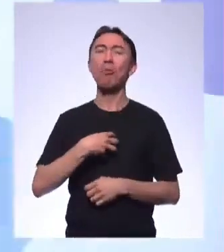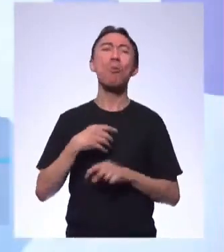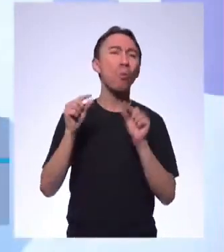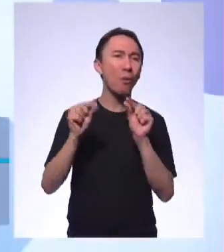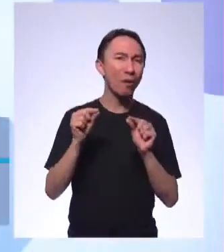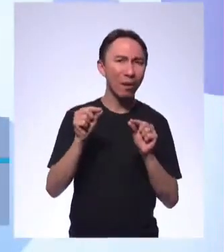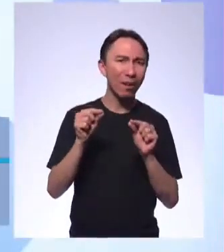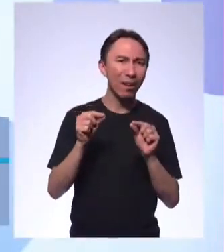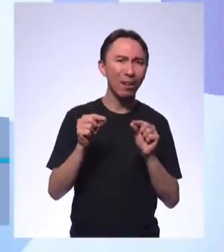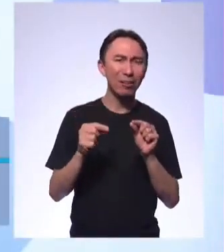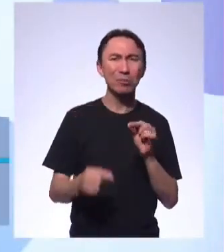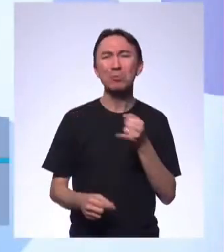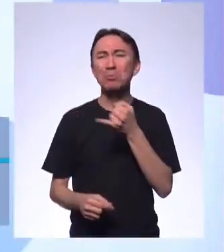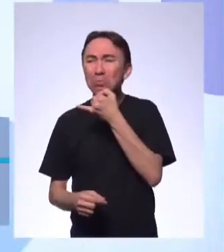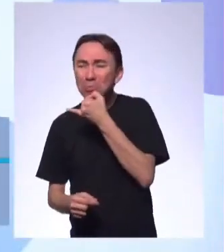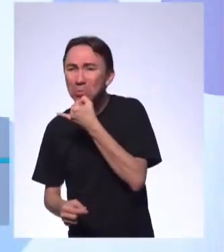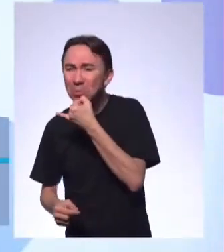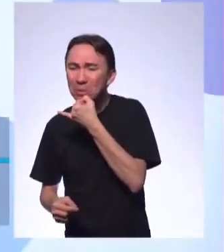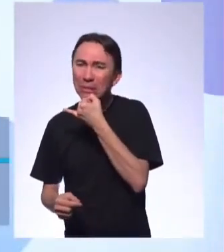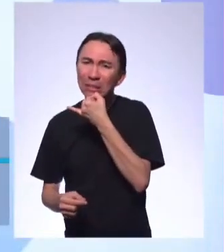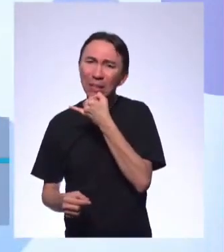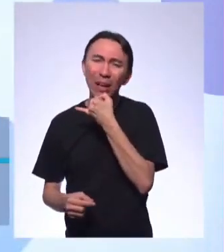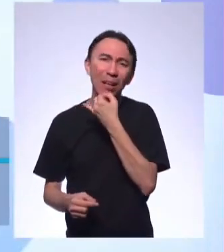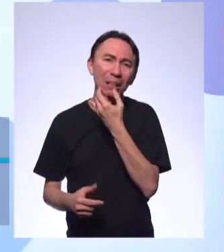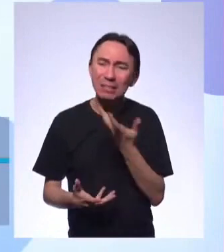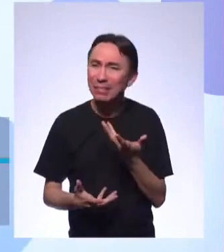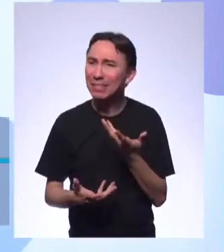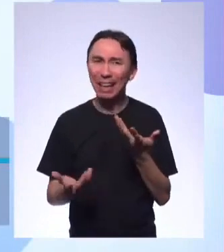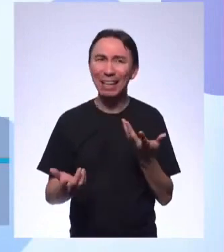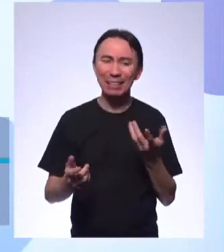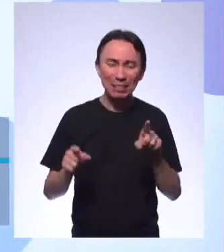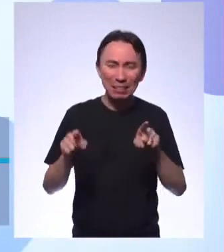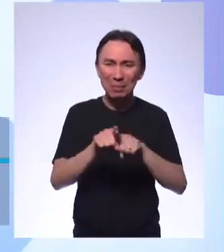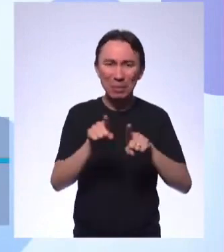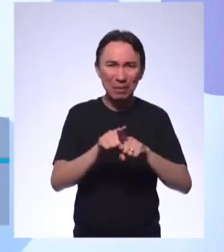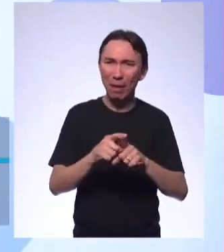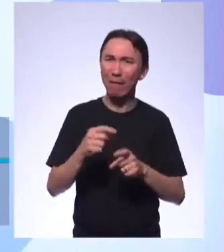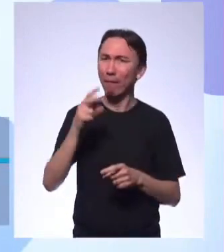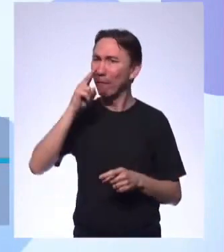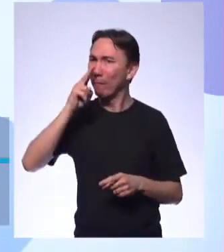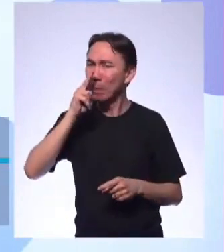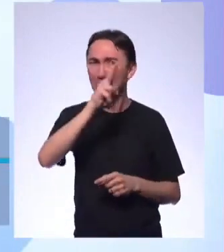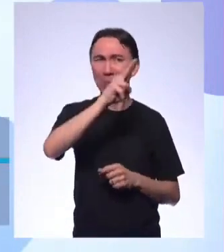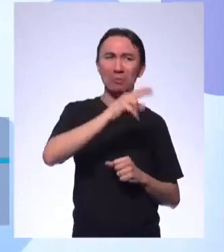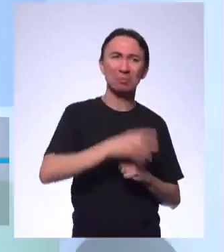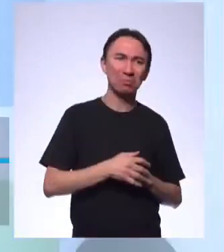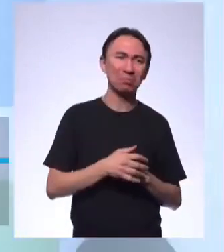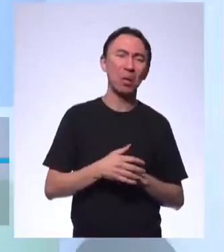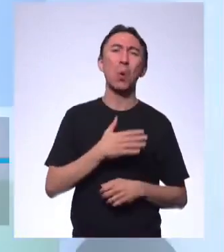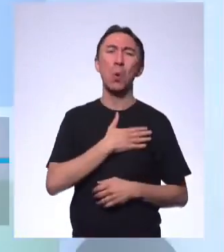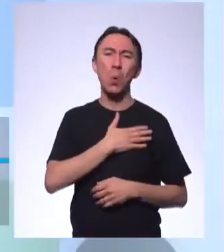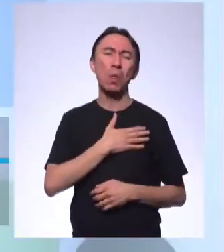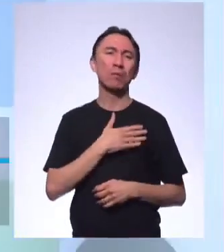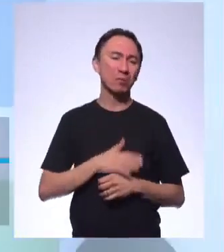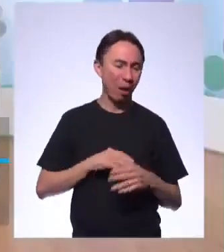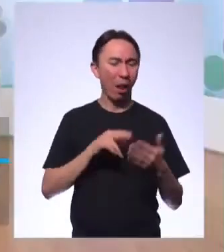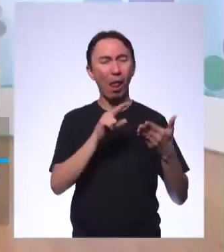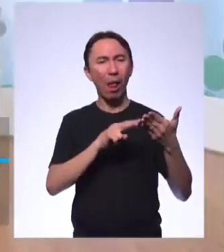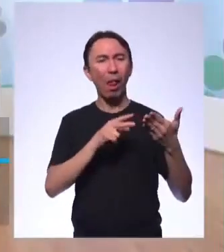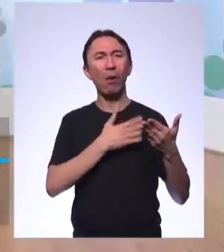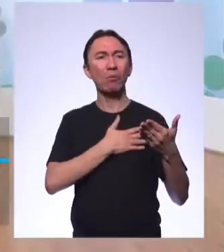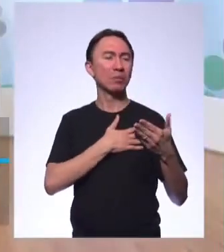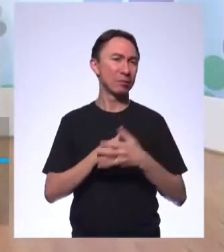ele é triste, né? É intenso, e ao mesmo tempo passa uma energia tão forte, né? Bacana. Eu achei Bem bastante, romântico, gostei né? de ler. É um Bem